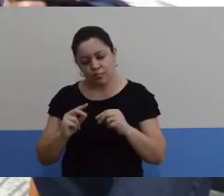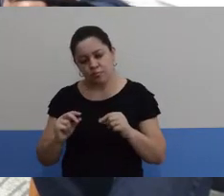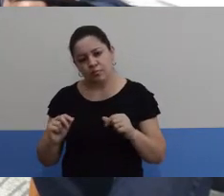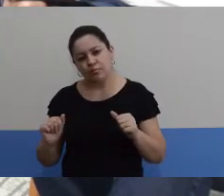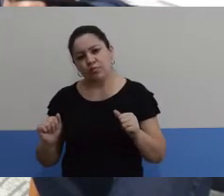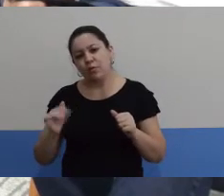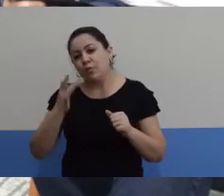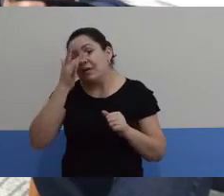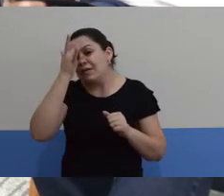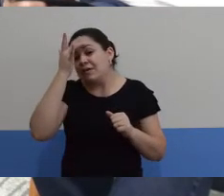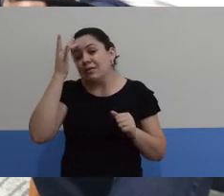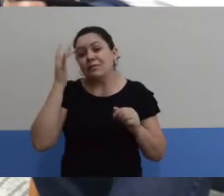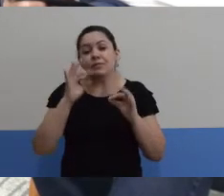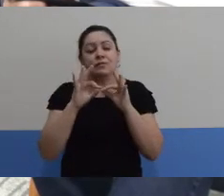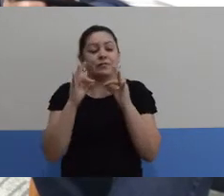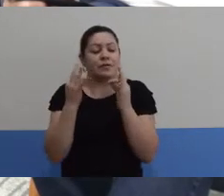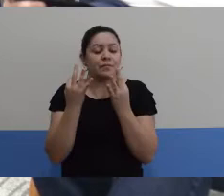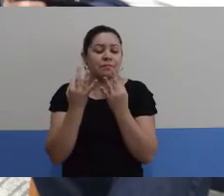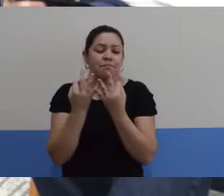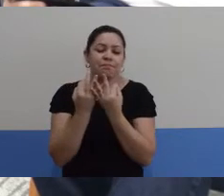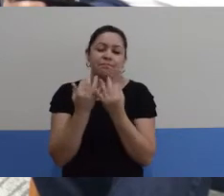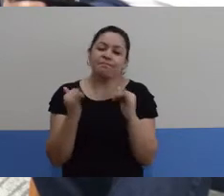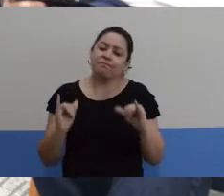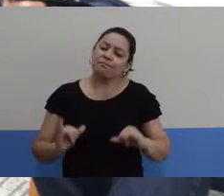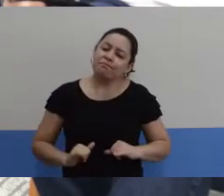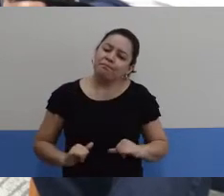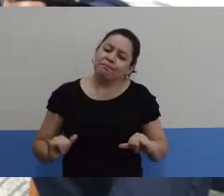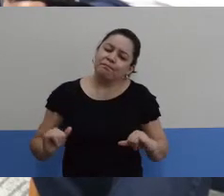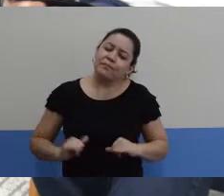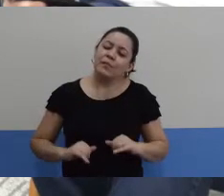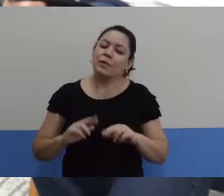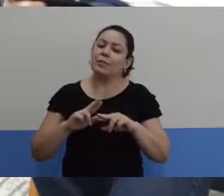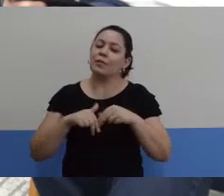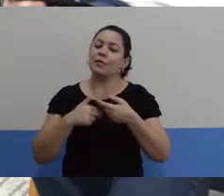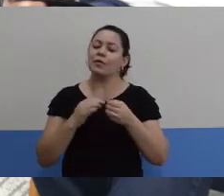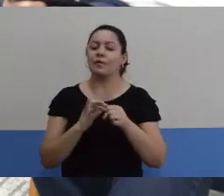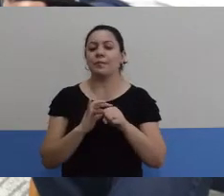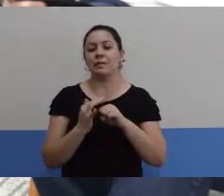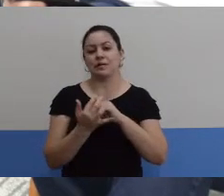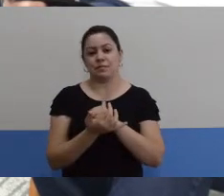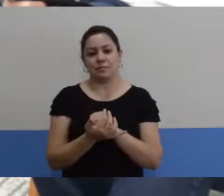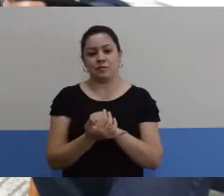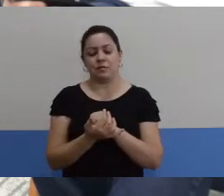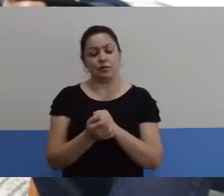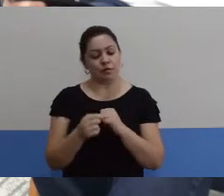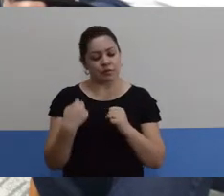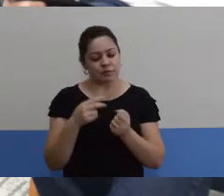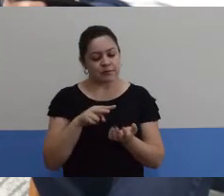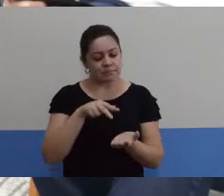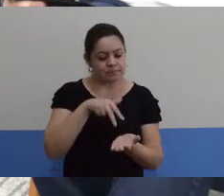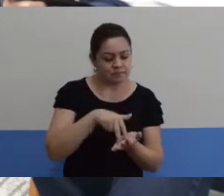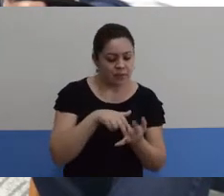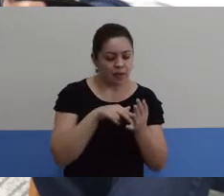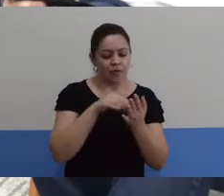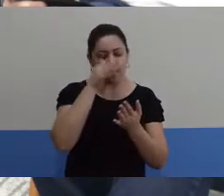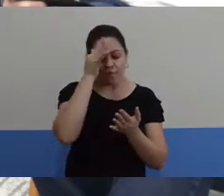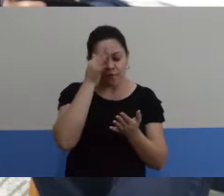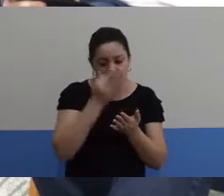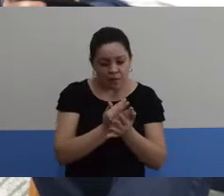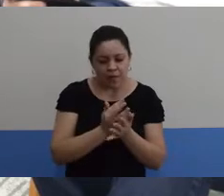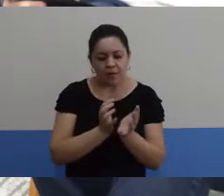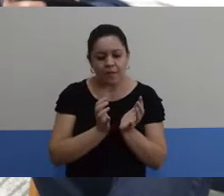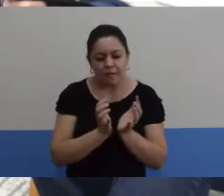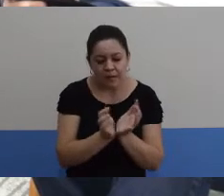esta pandemia. Temos que curar essas feridas com a fé, com a participação, com